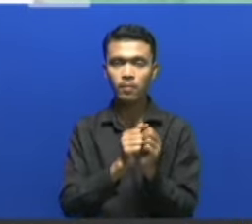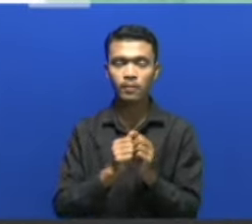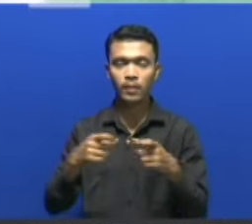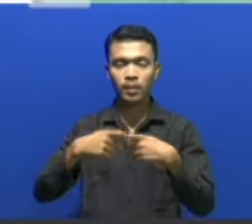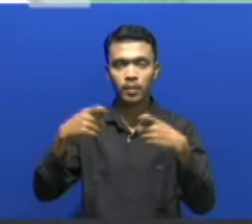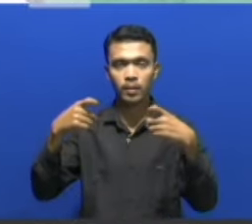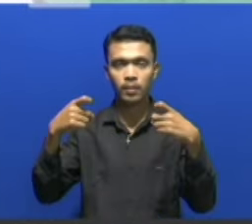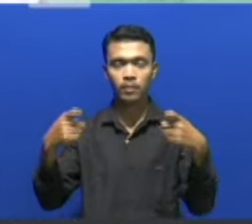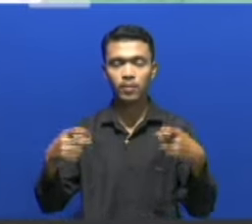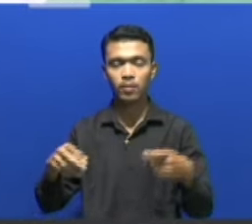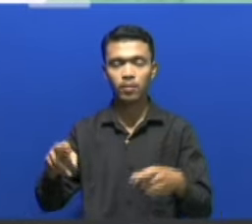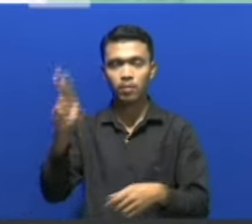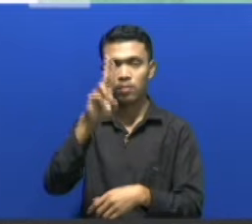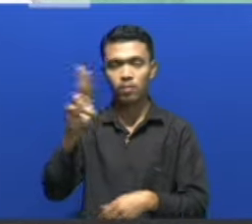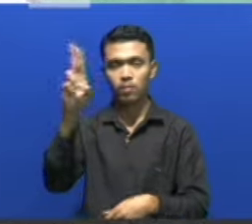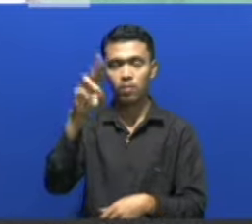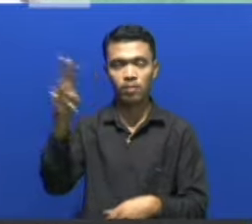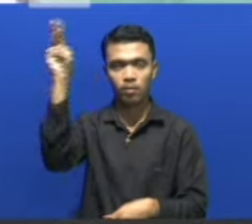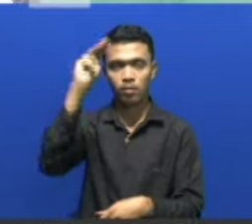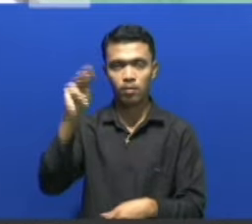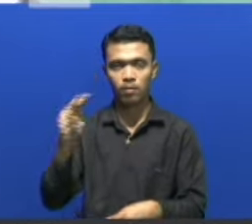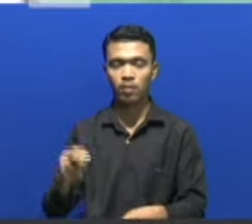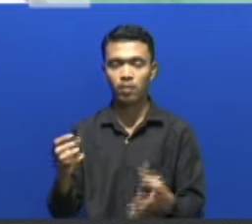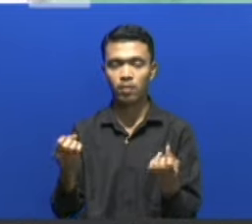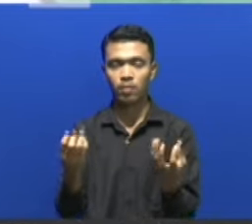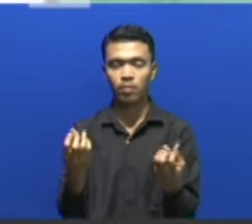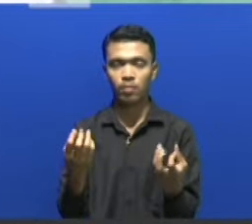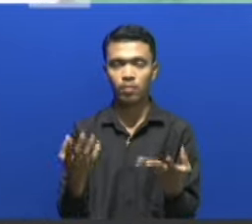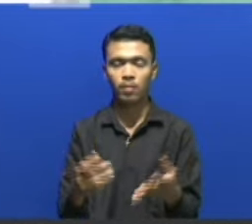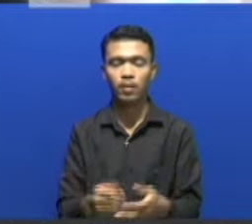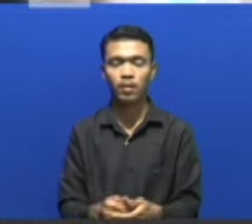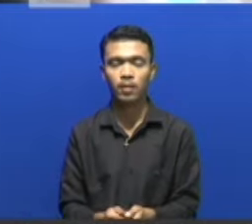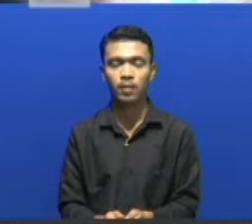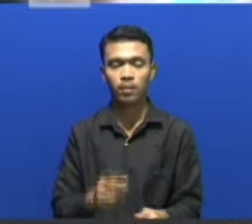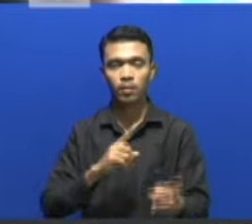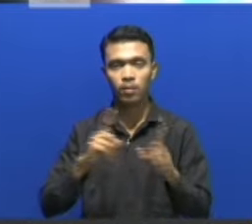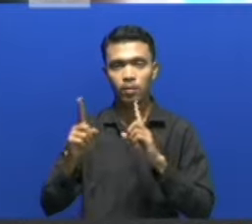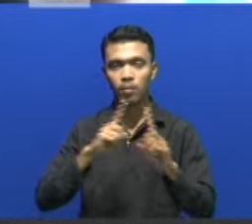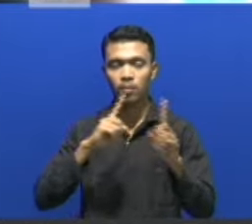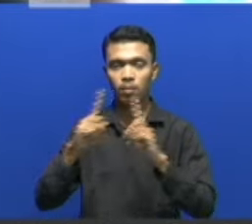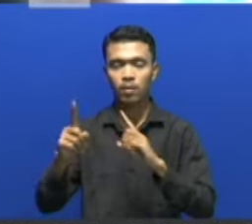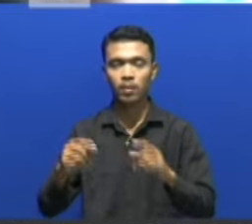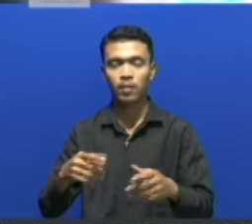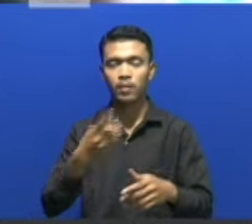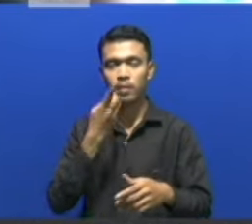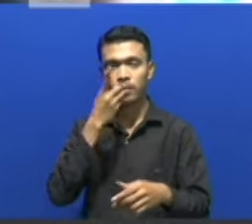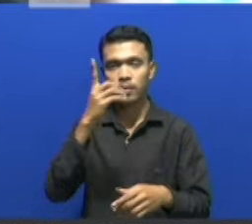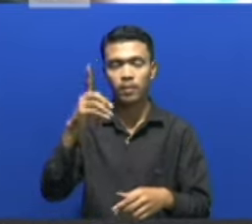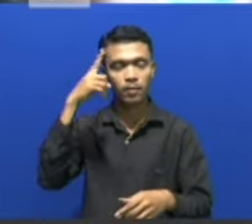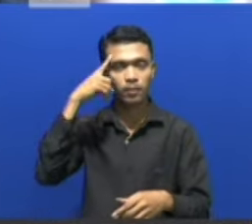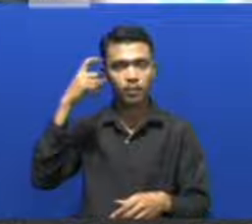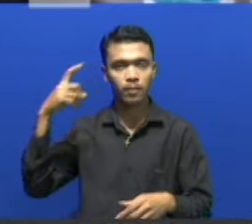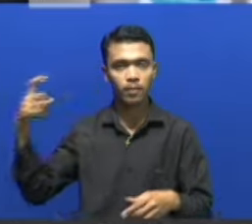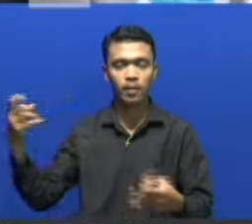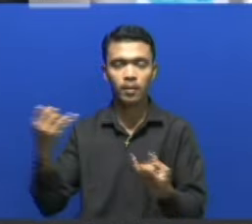usa o modelo Oen. Até ter. Colher botar Oen para a tudo catar. Mesmo o congressista, né? Se atenta para a